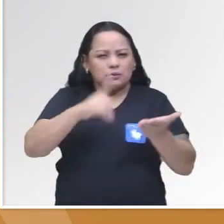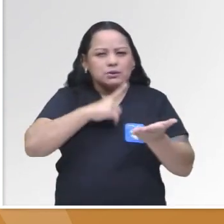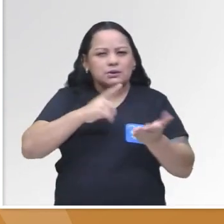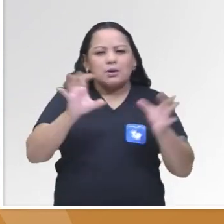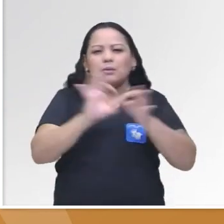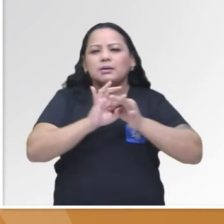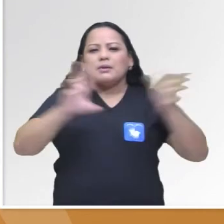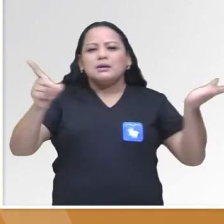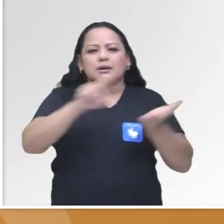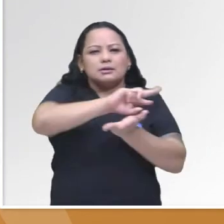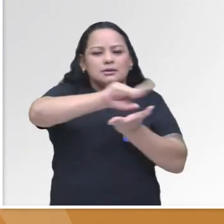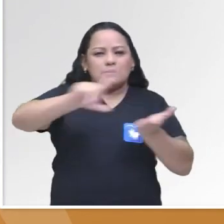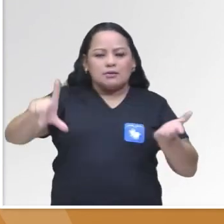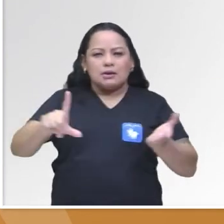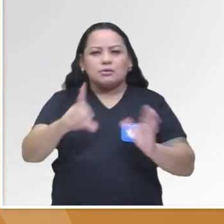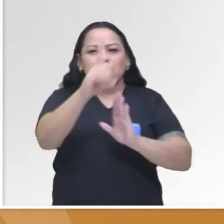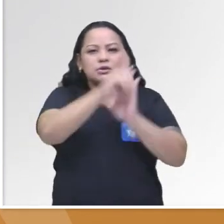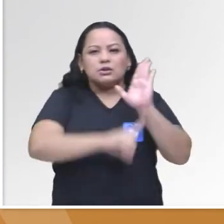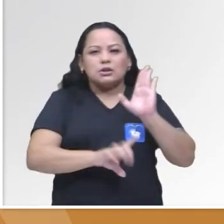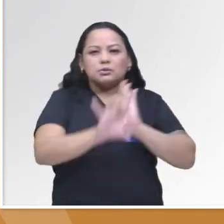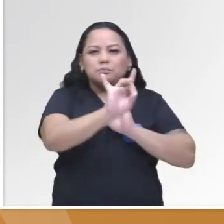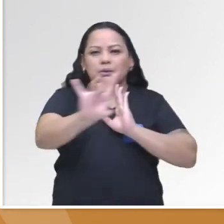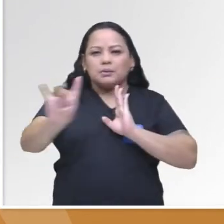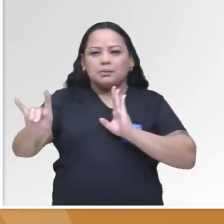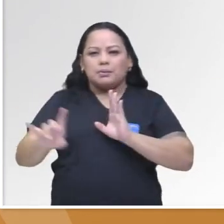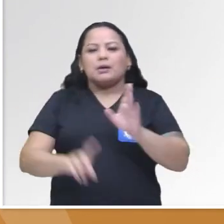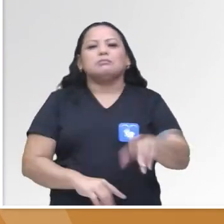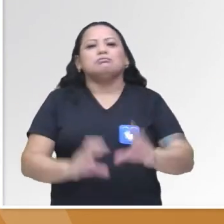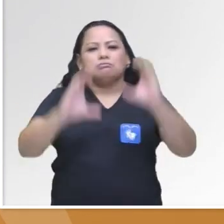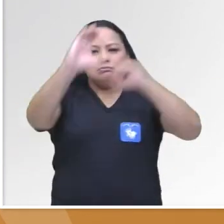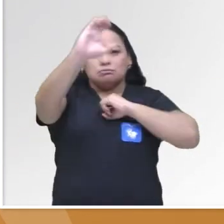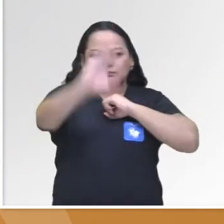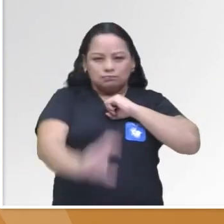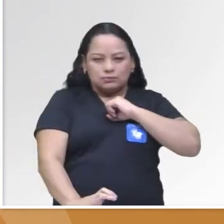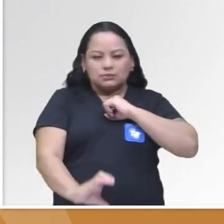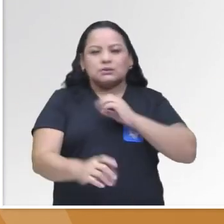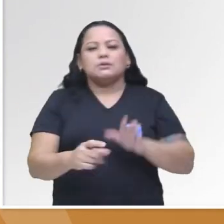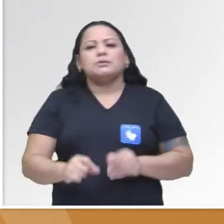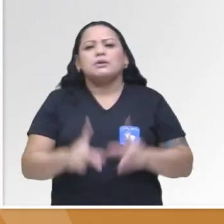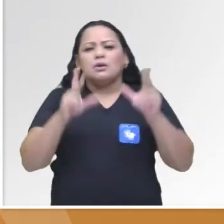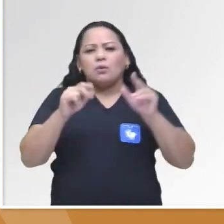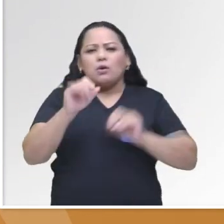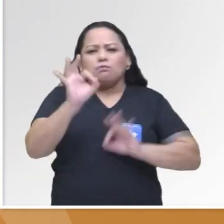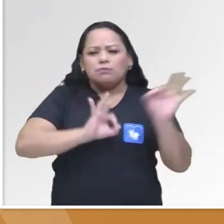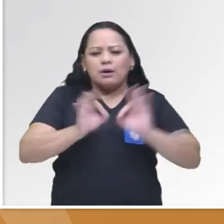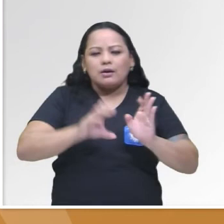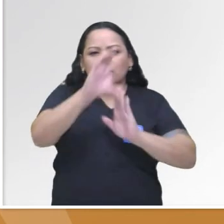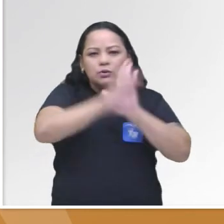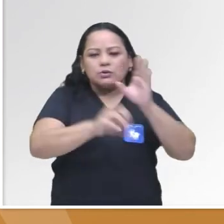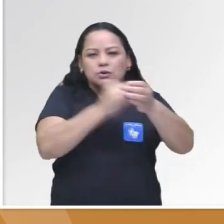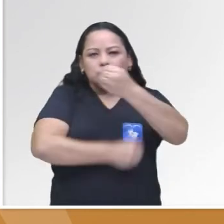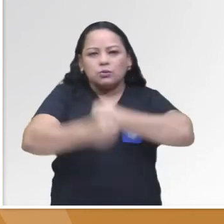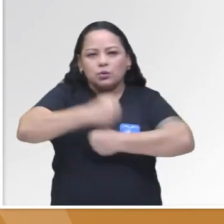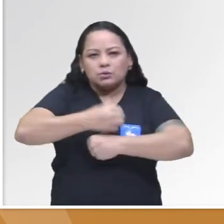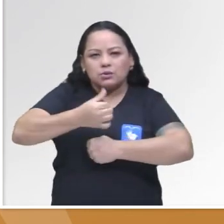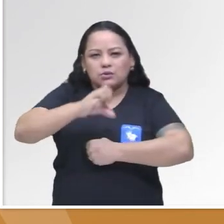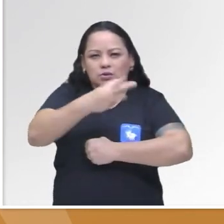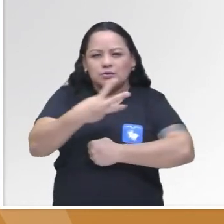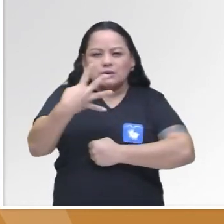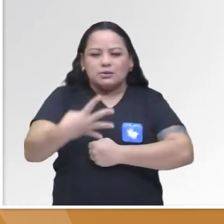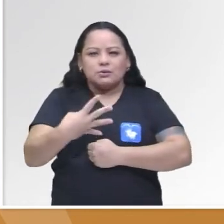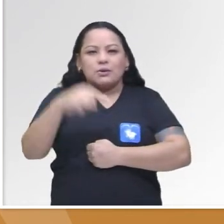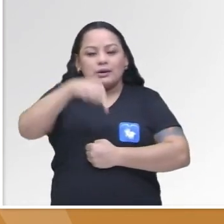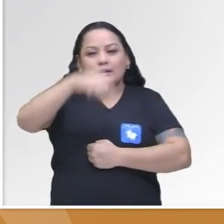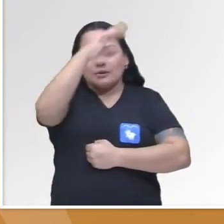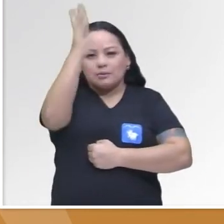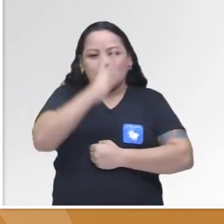direitos individuais dos cidadãos, a exemplo do que acabou sendo feito na Constituição de 34 no Brasil. Por isso que se fala que a